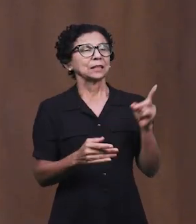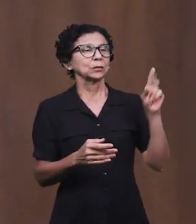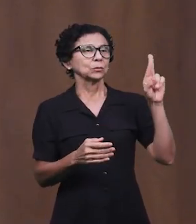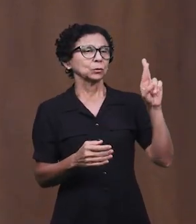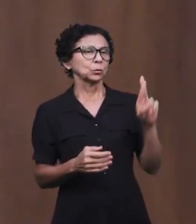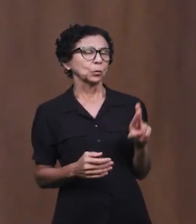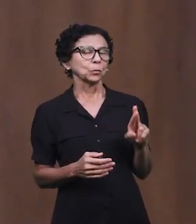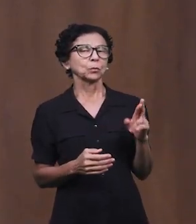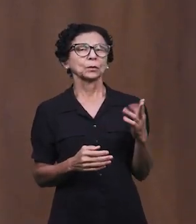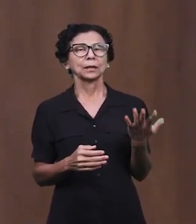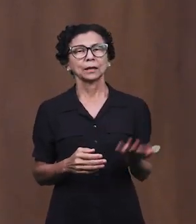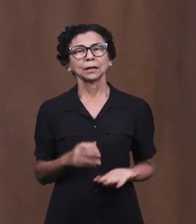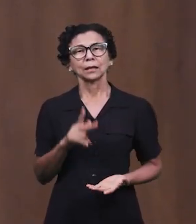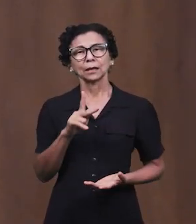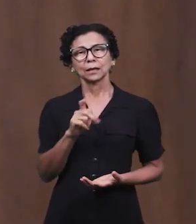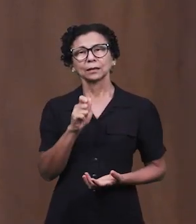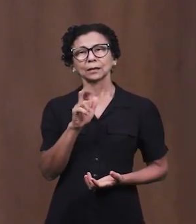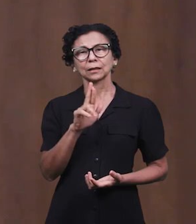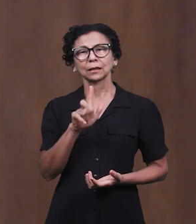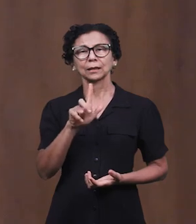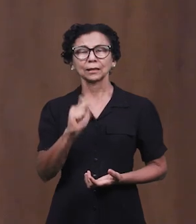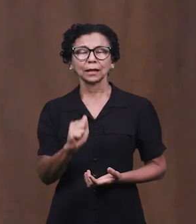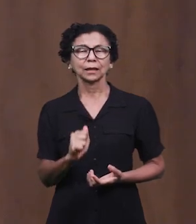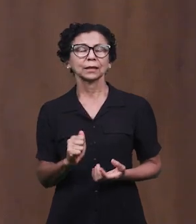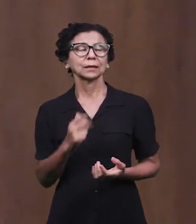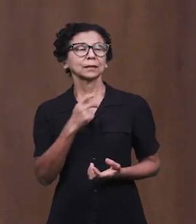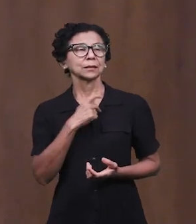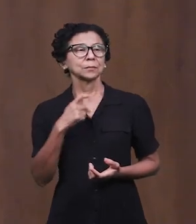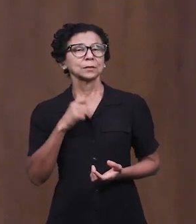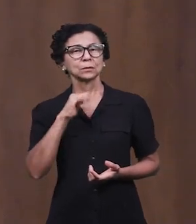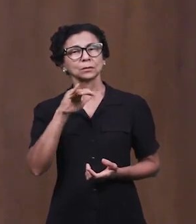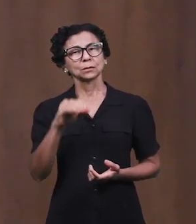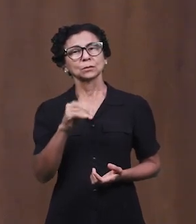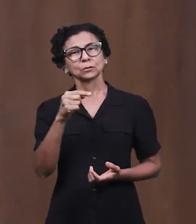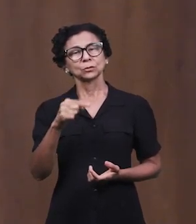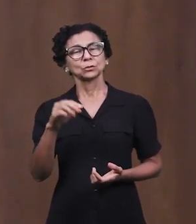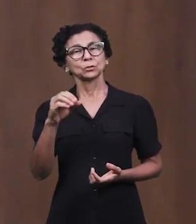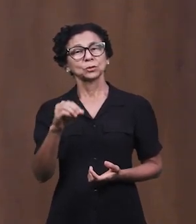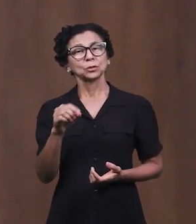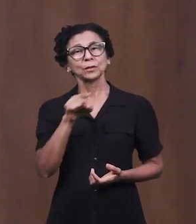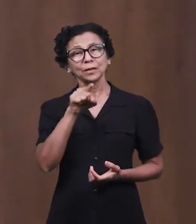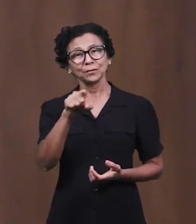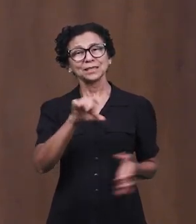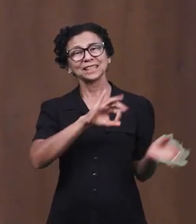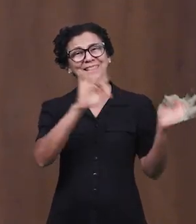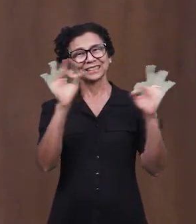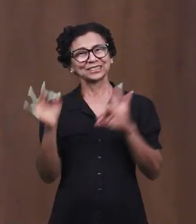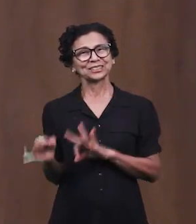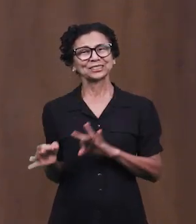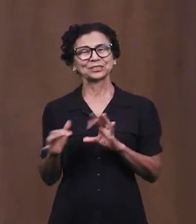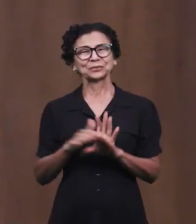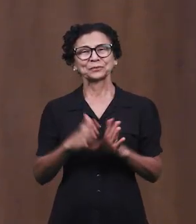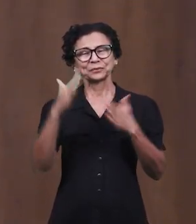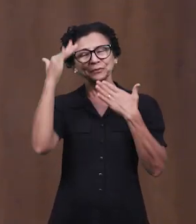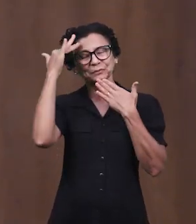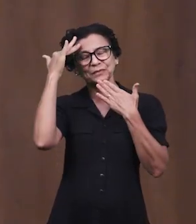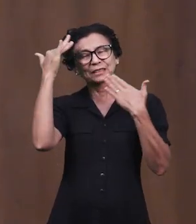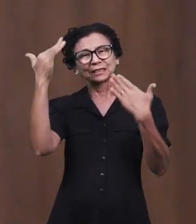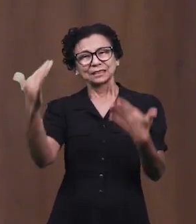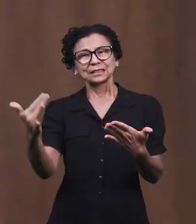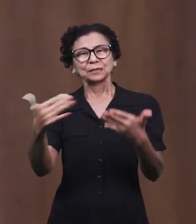pastor João, e a todos que nos assistiram hoje neste programa. Agradecemos por